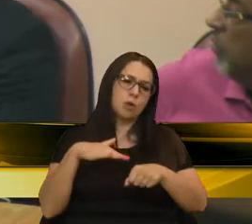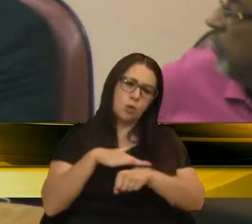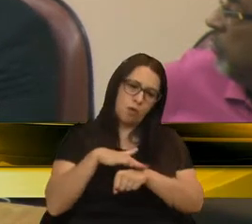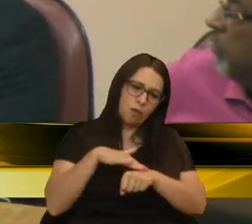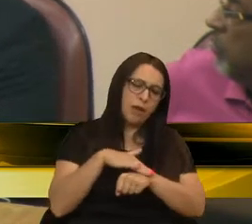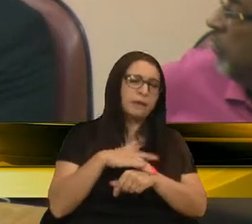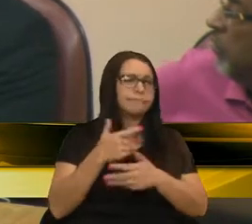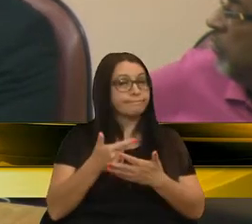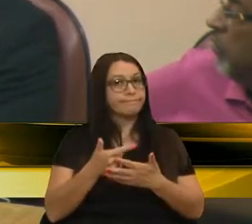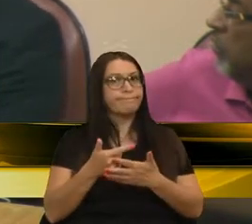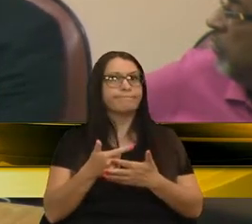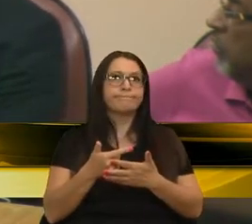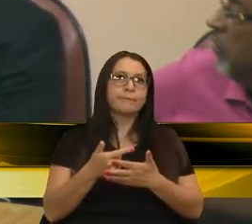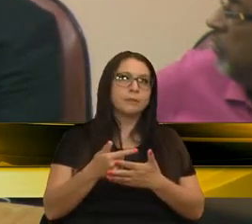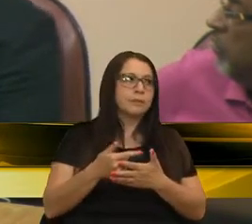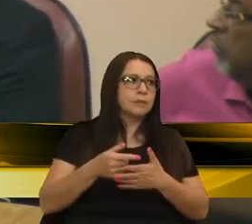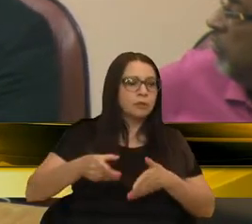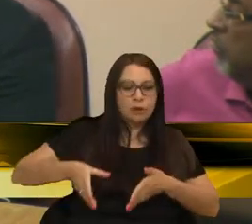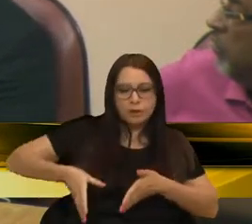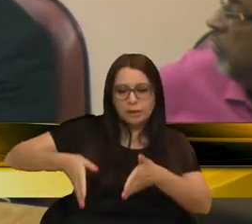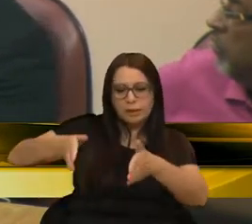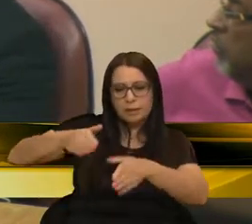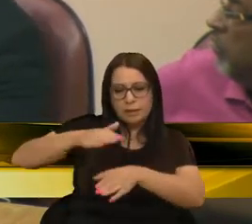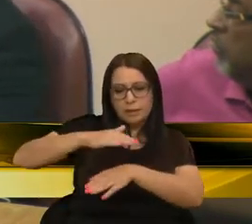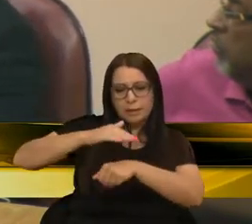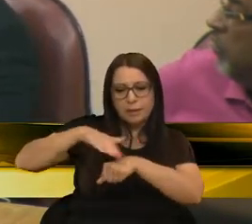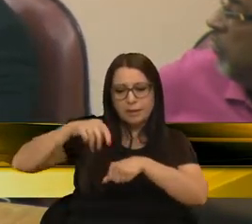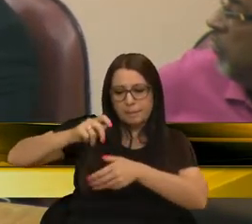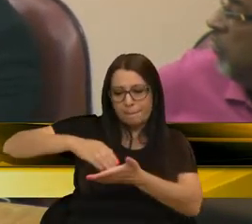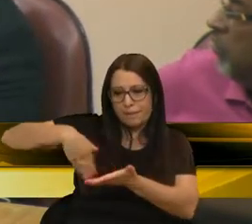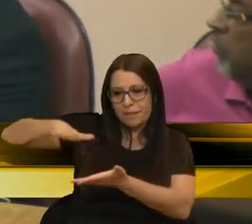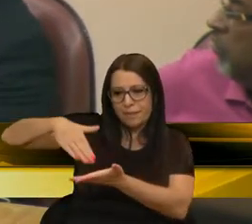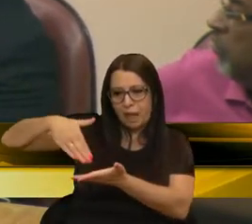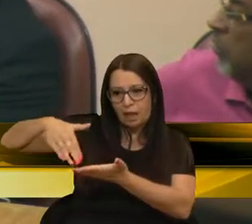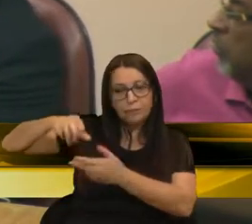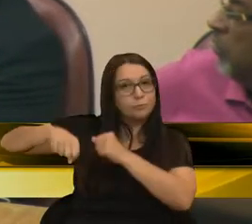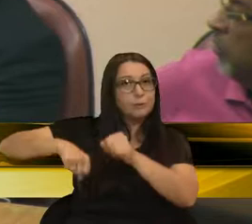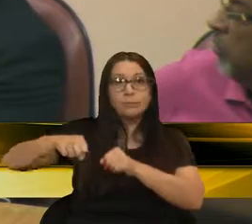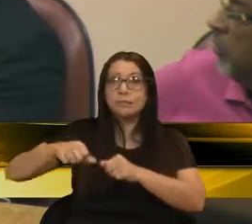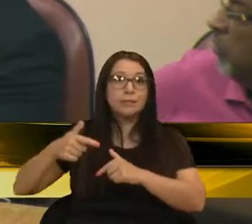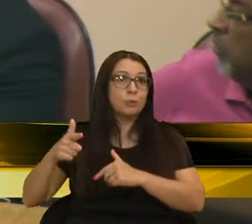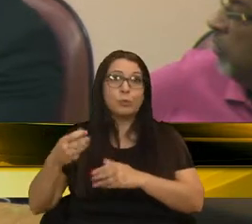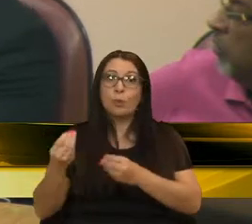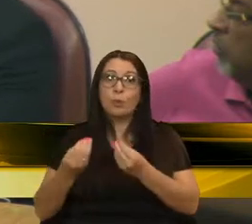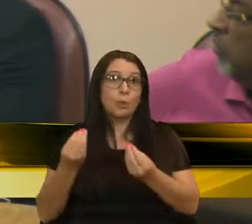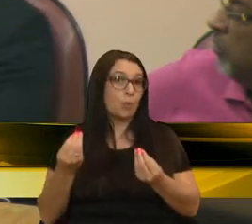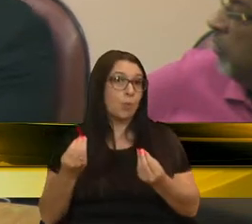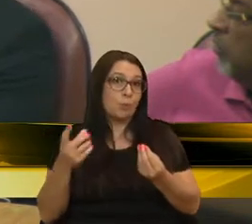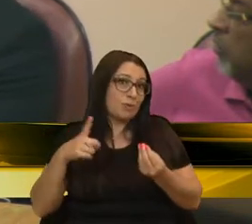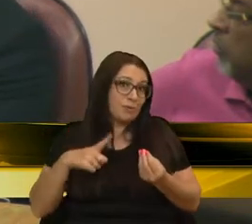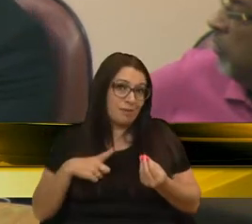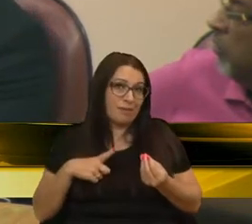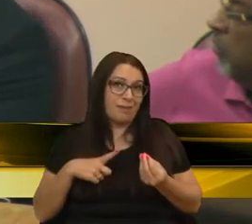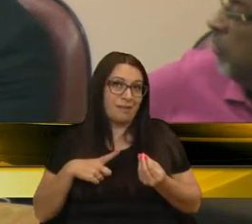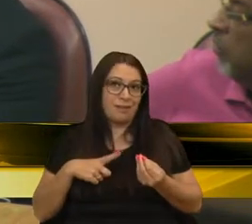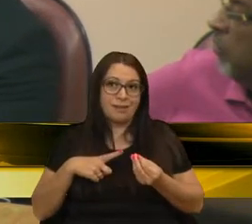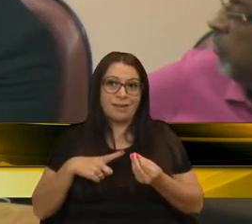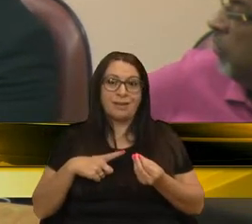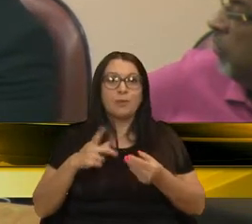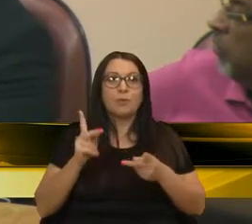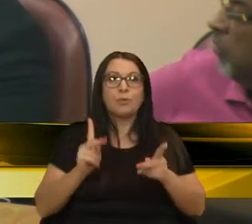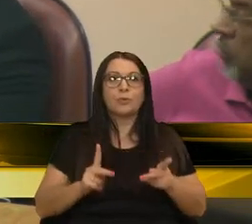diálogo, mas assim, foi pintado uma bicicletinha na pista, e a pista não tem condições de ter lá agora agora com a